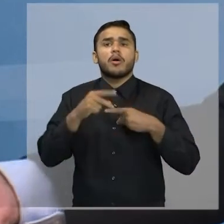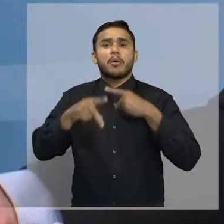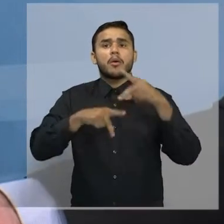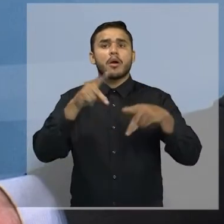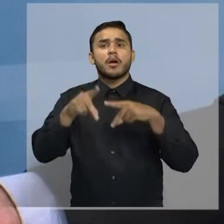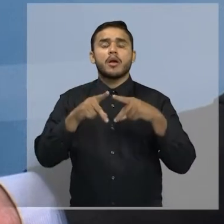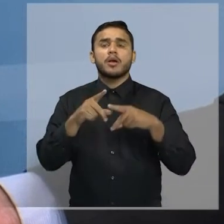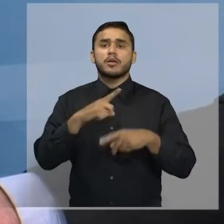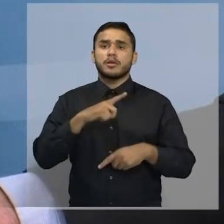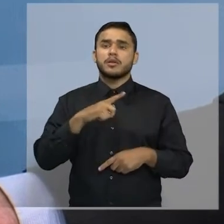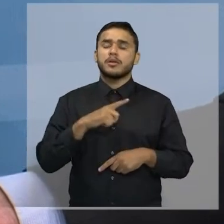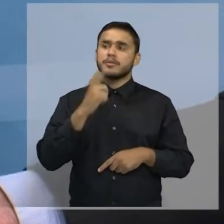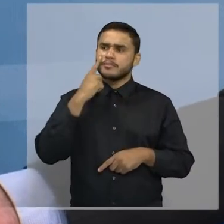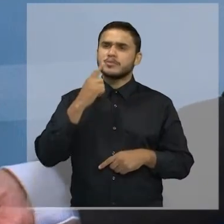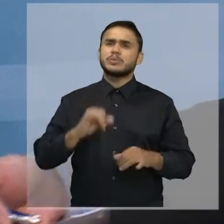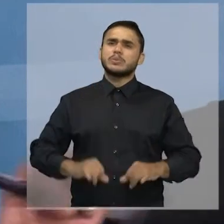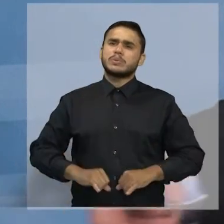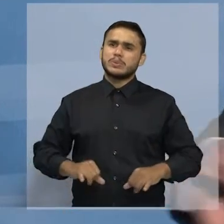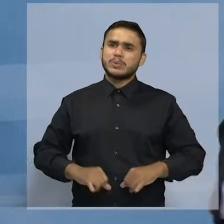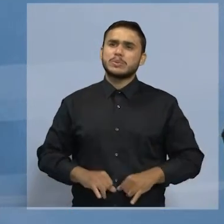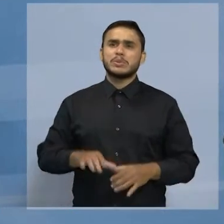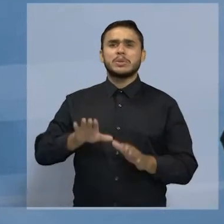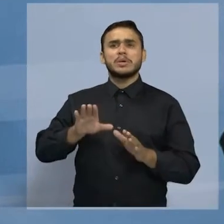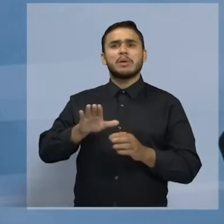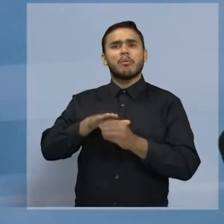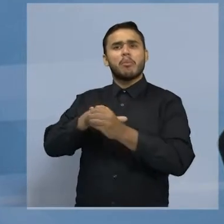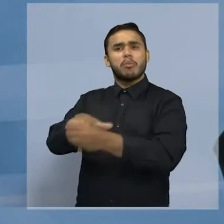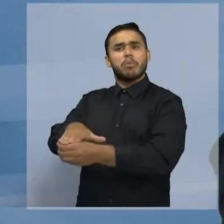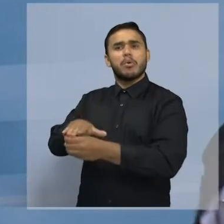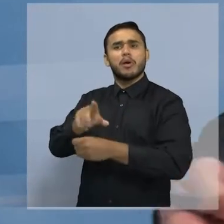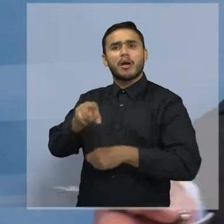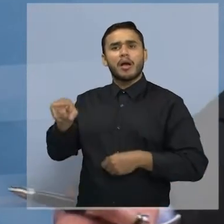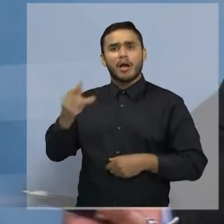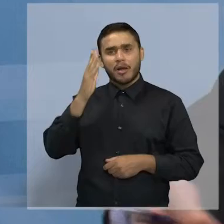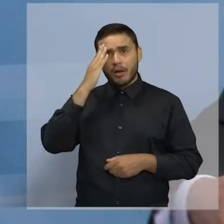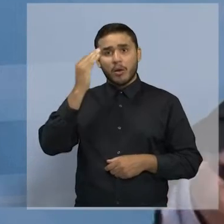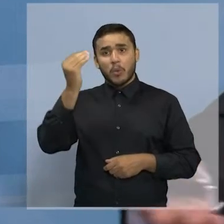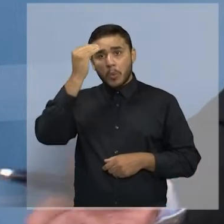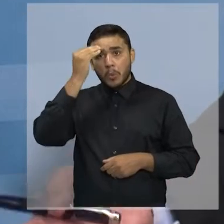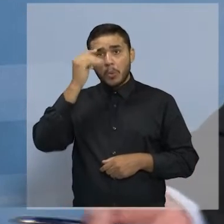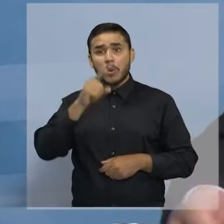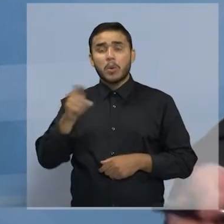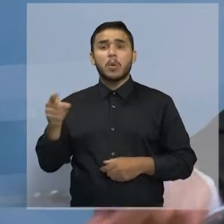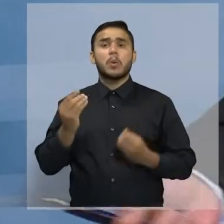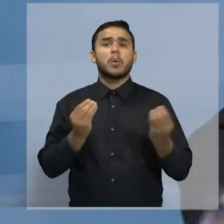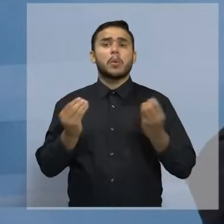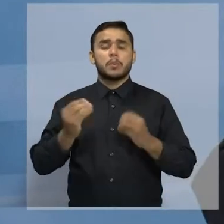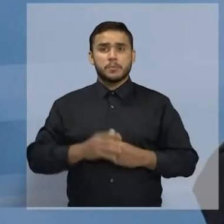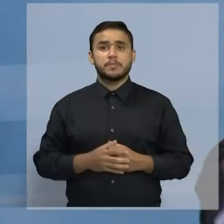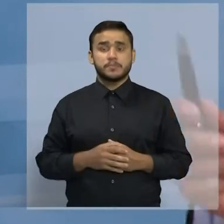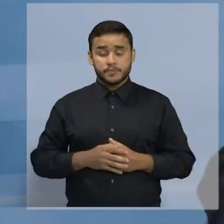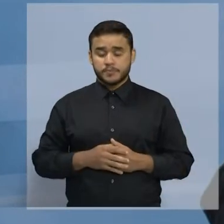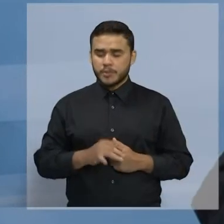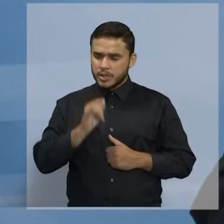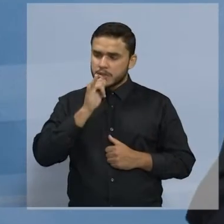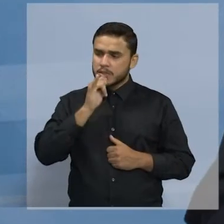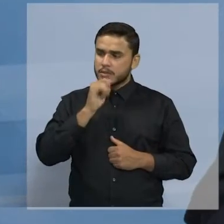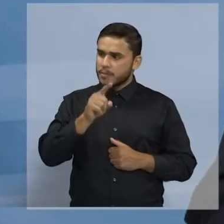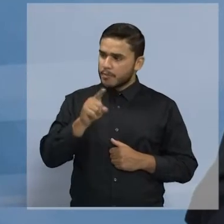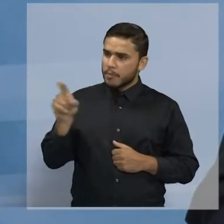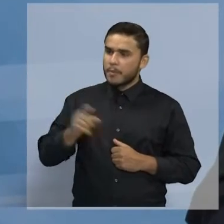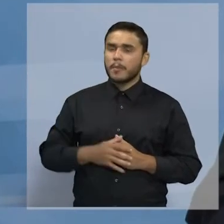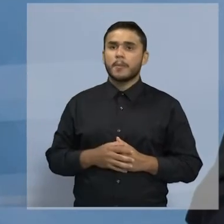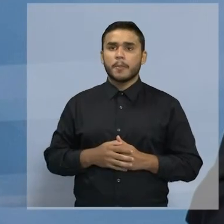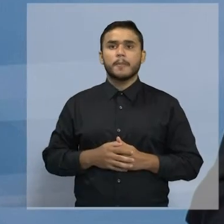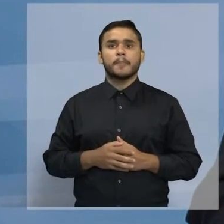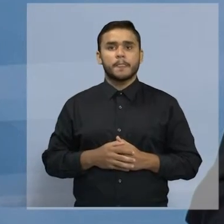já vem sofrendo pela exclusão, agora seja culpada dessa situação que aí está. Professor Flávio